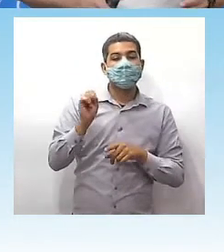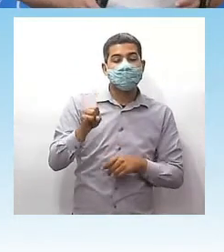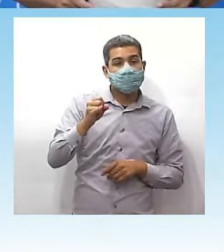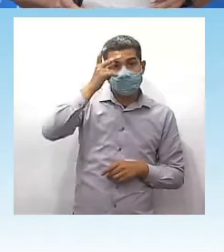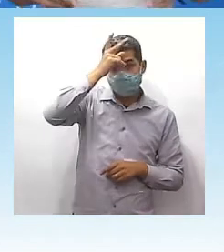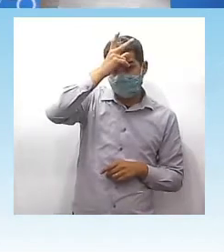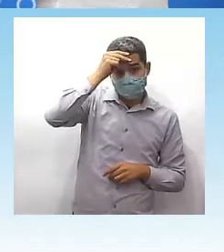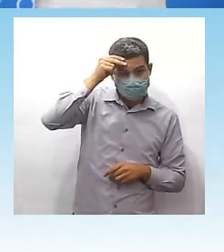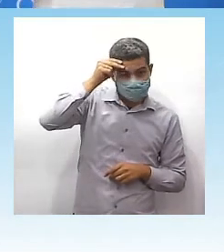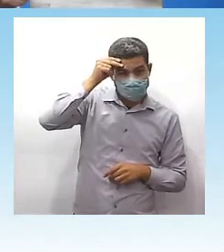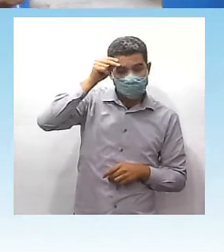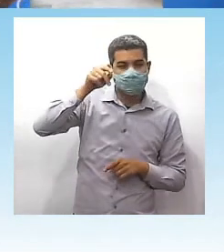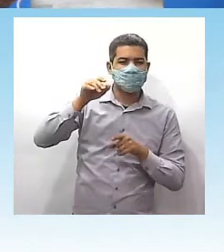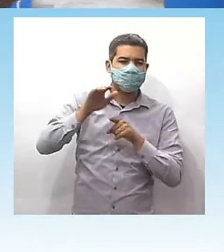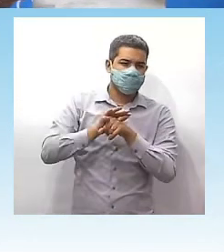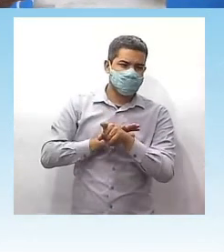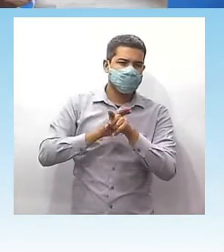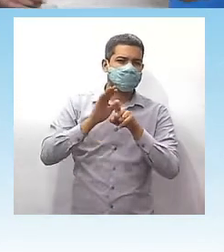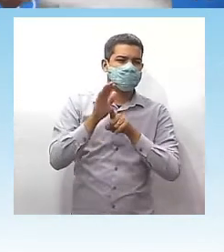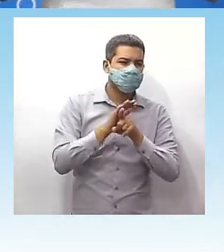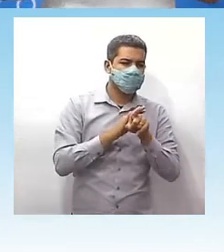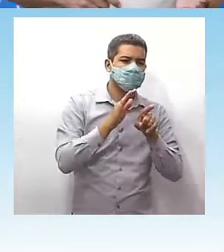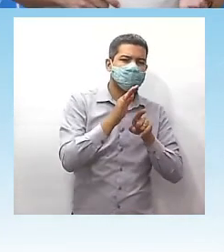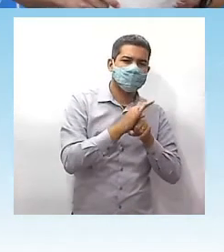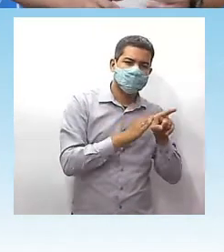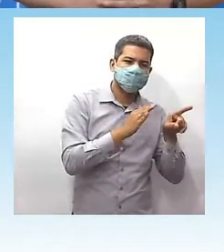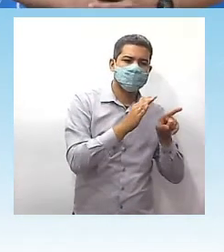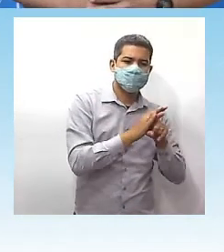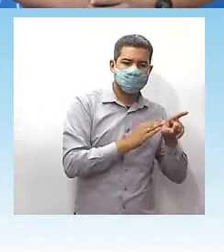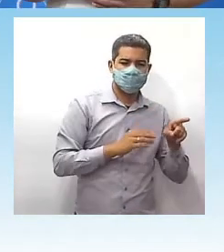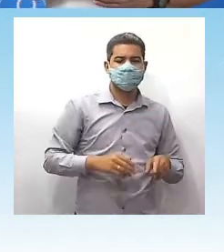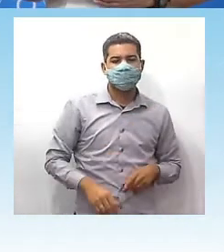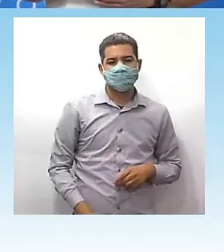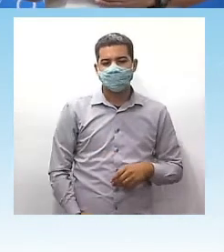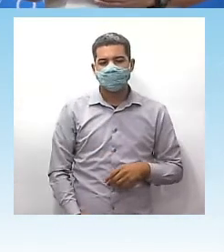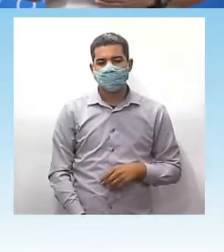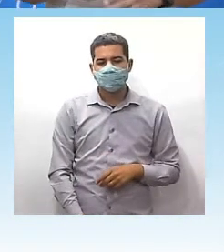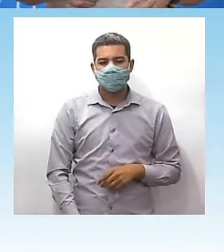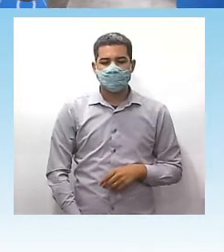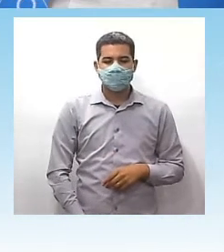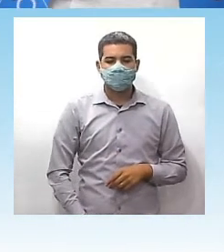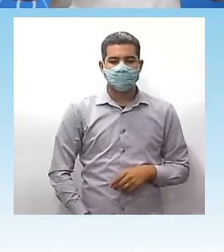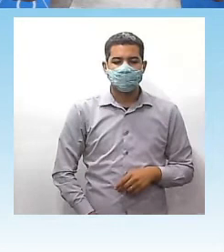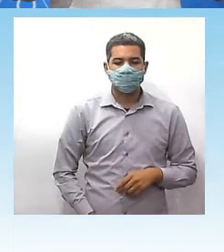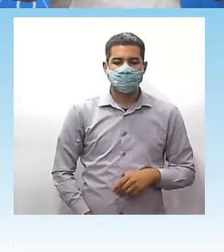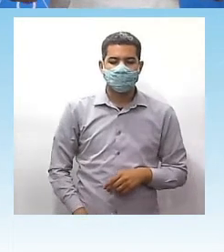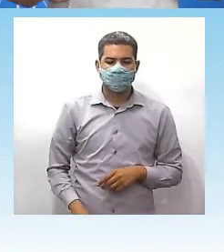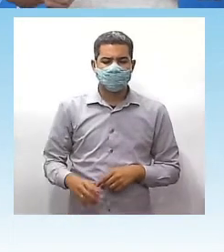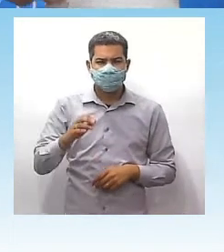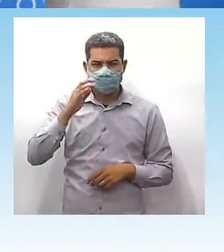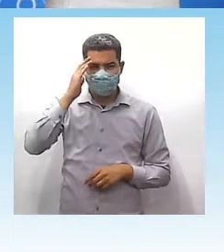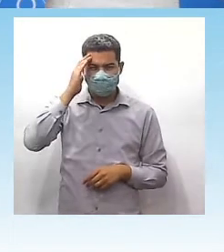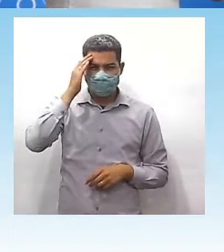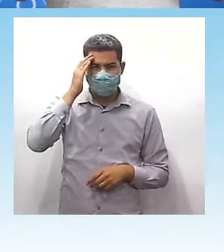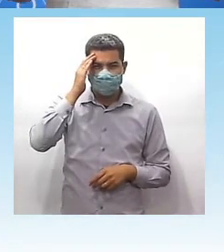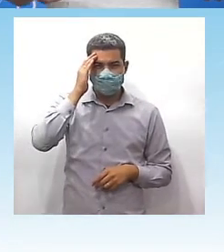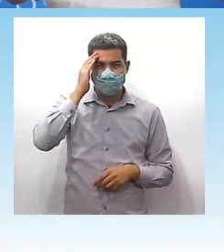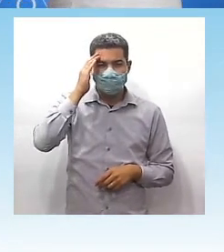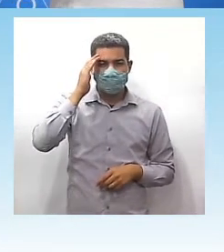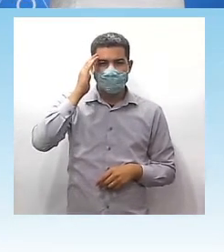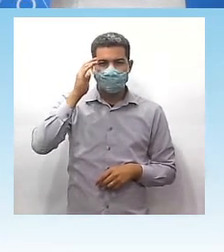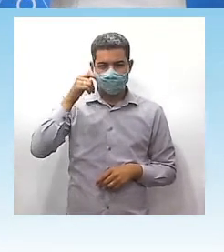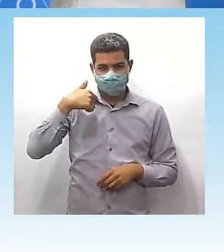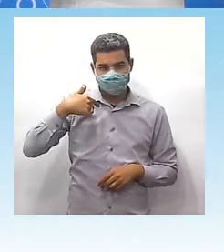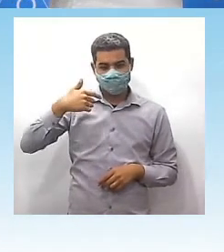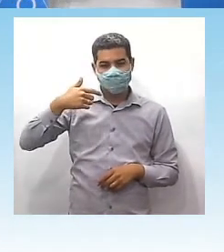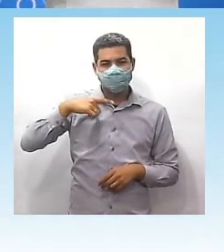mesma coisa, tá? Naquela região que tem muita gente, você faz o conglomerado. Tranquilo? Tá entendendo que, mais uma vez, a